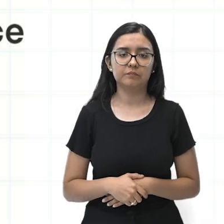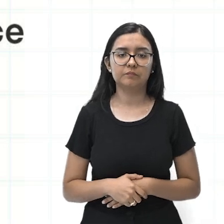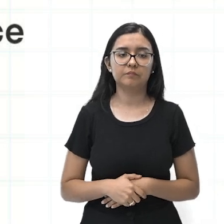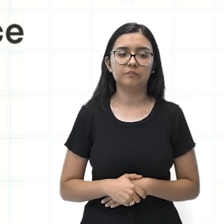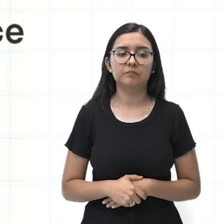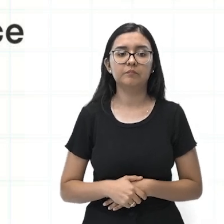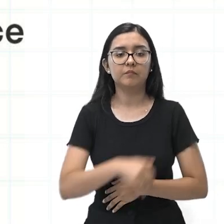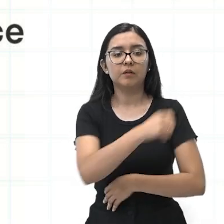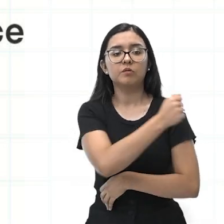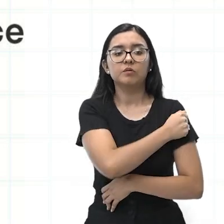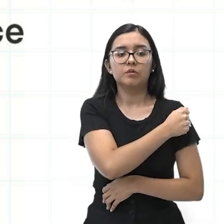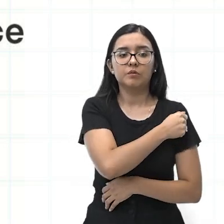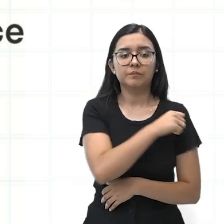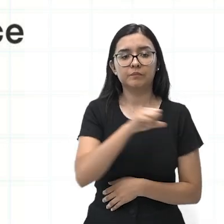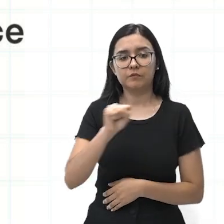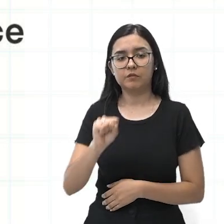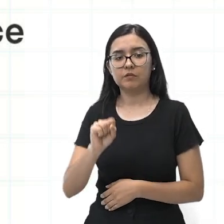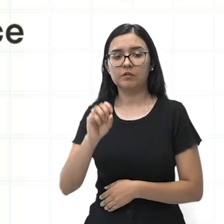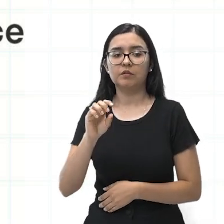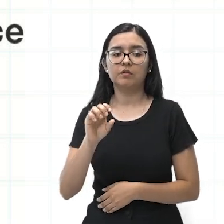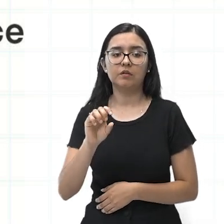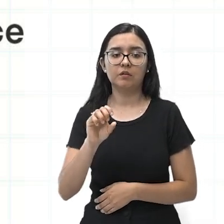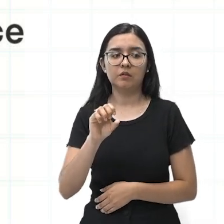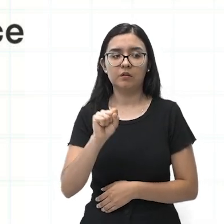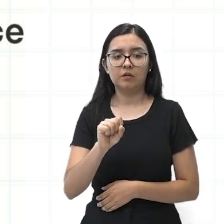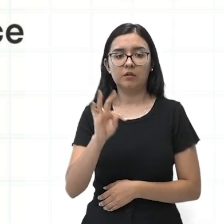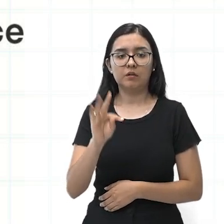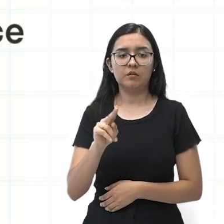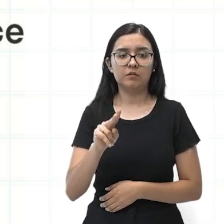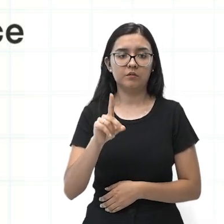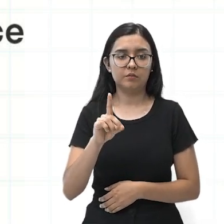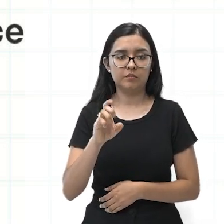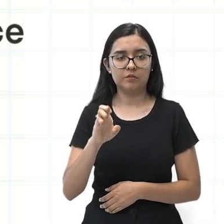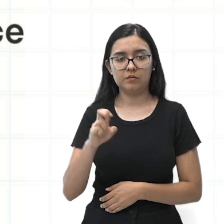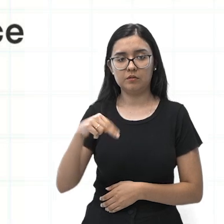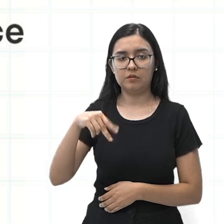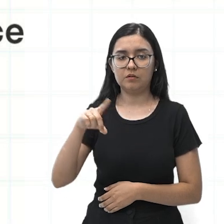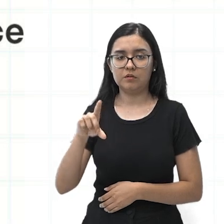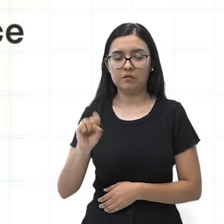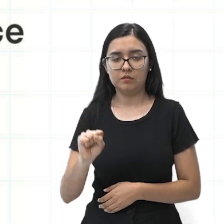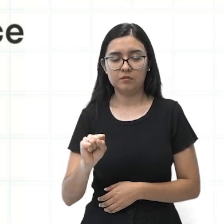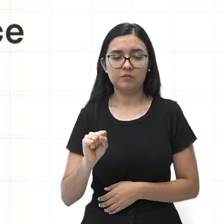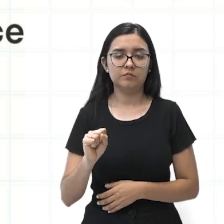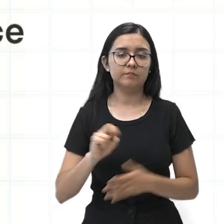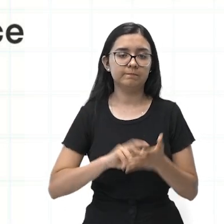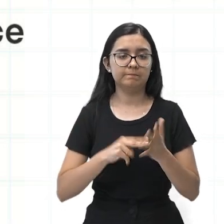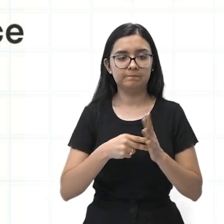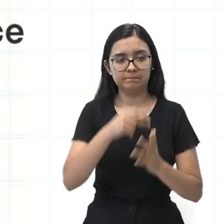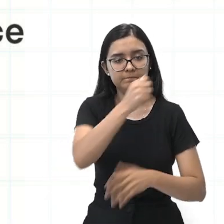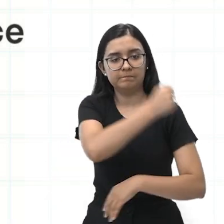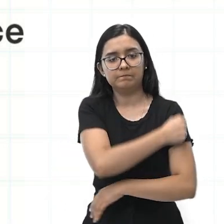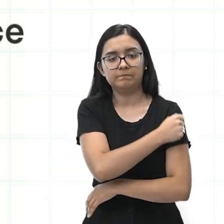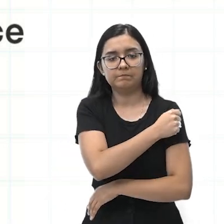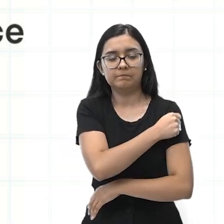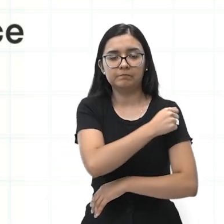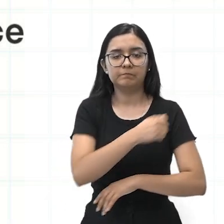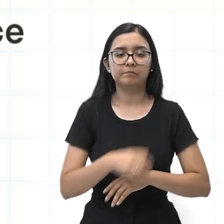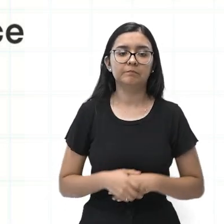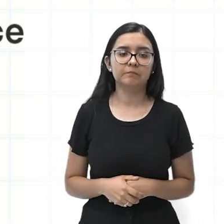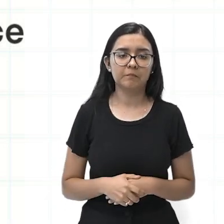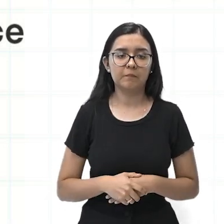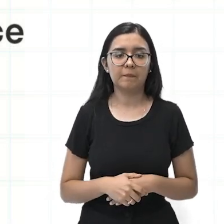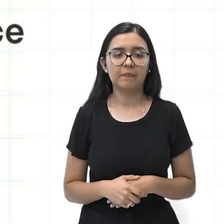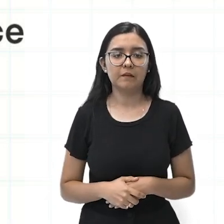os estudantes, uma palavrinha cognata, já sabe o significado. To play é brincar, né? Onde um